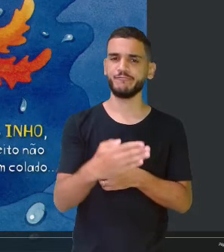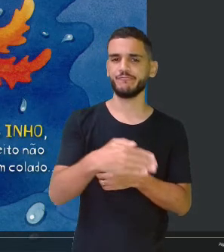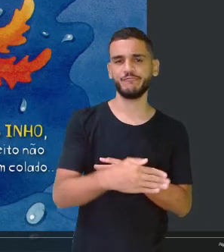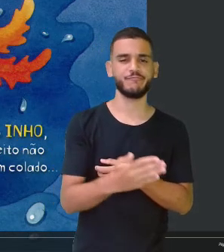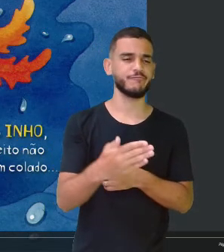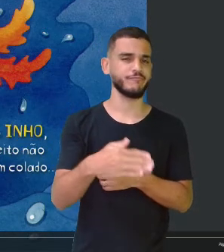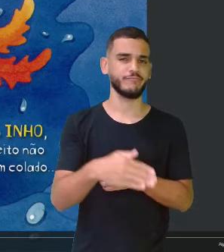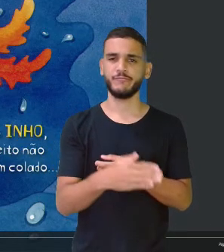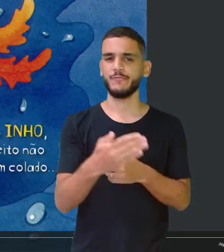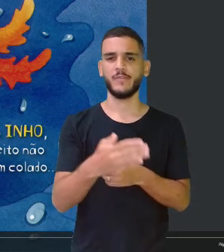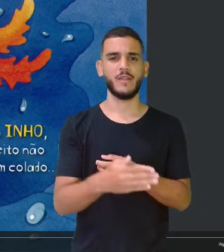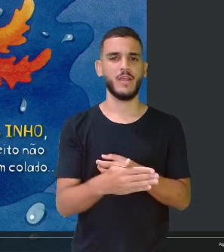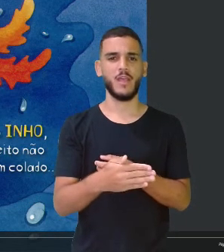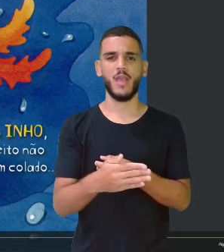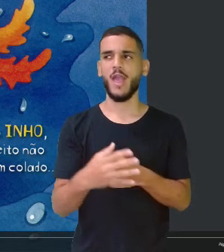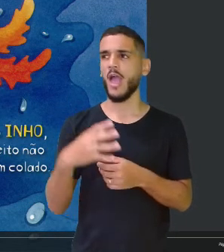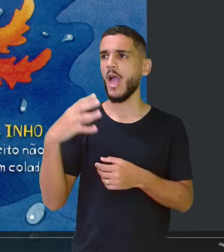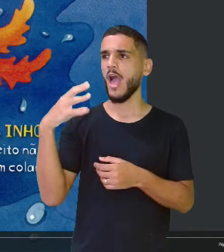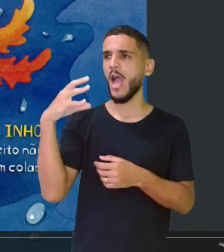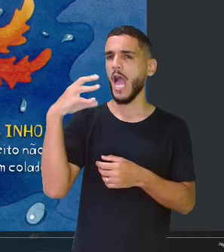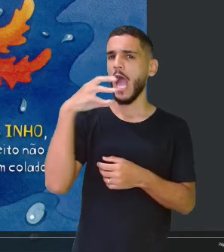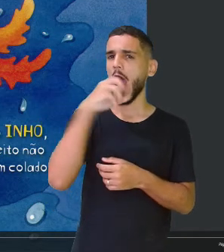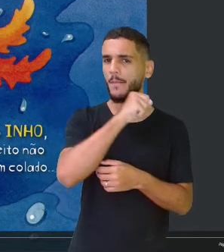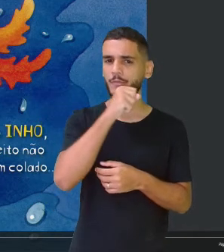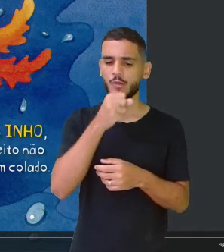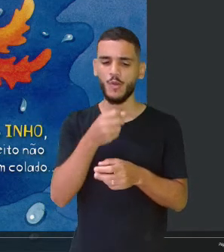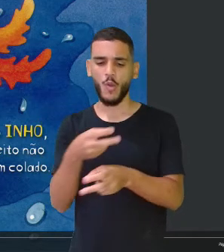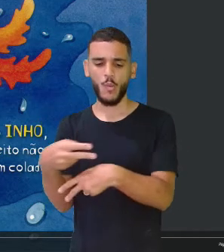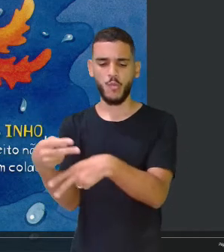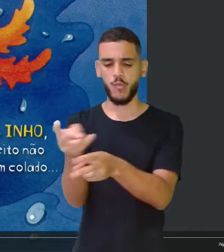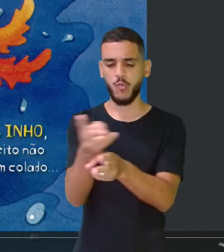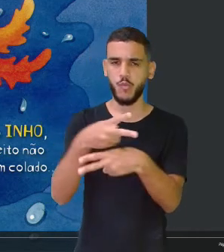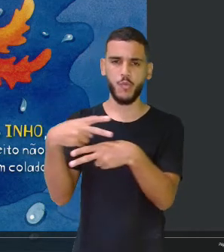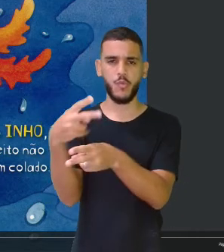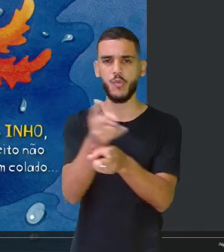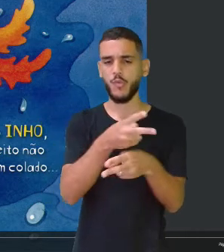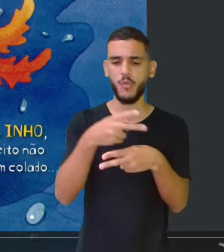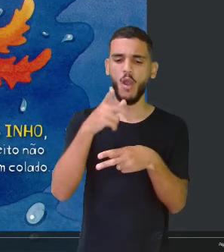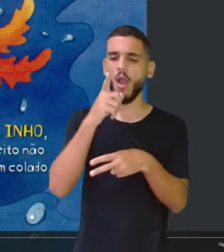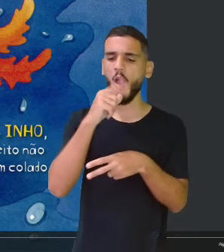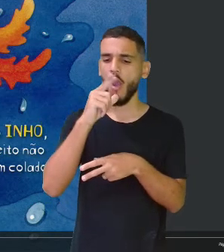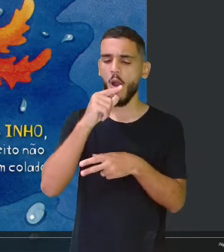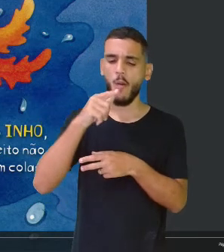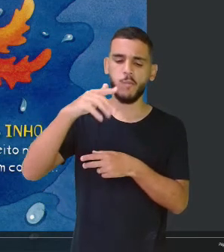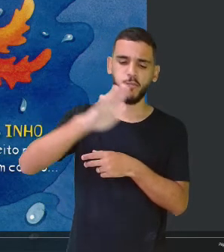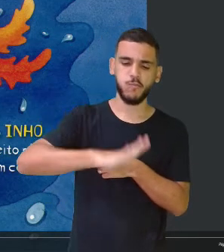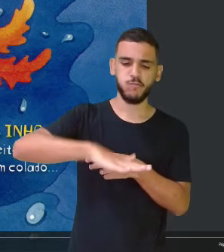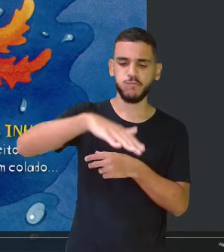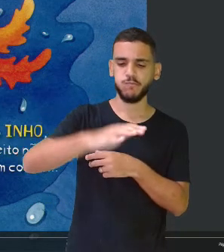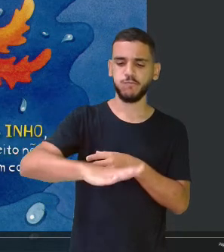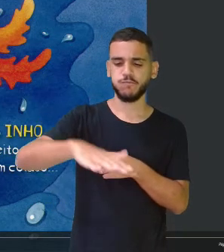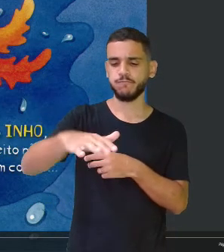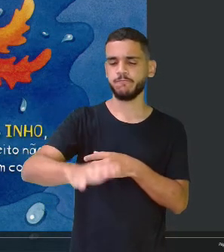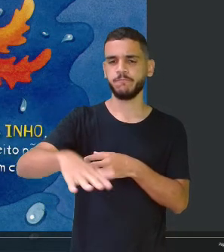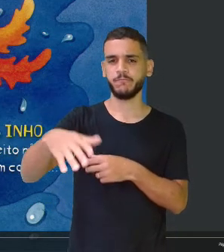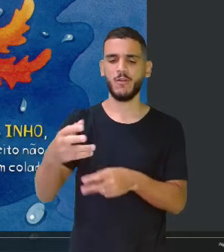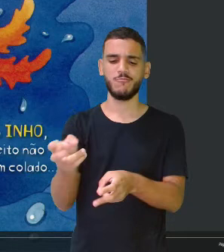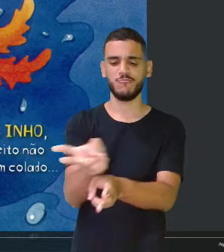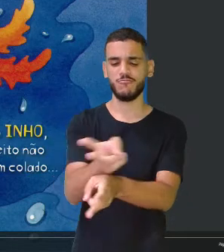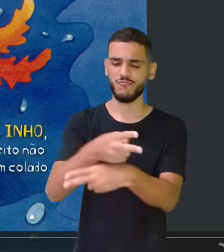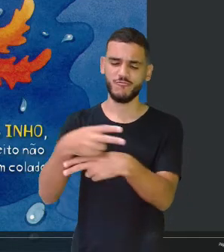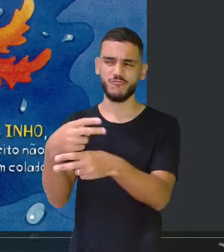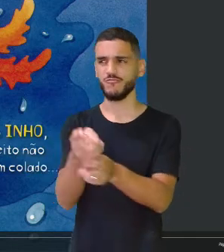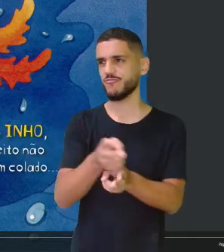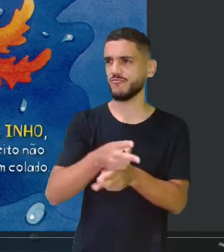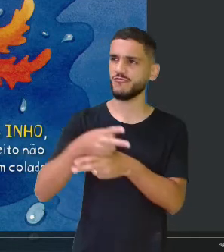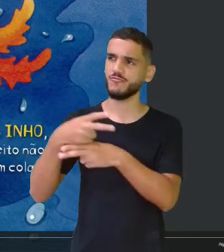repente, um pé de vento invadiu o rio, agitou as águas, chacoalhou as pedras. Deu de cara